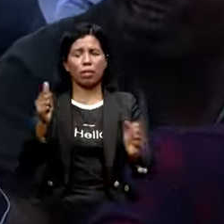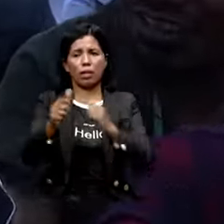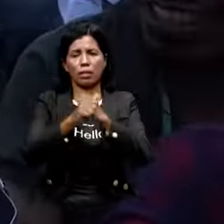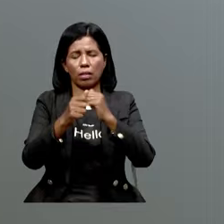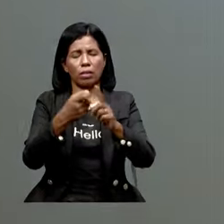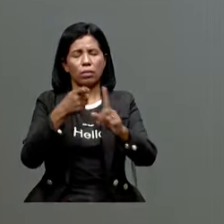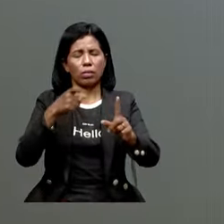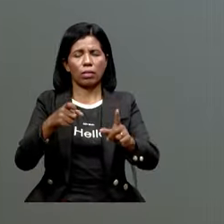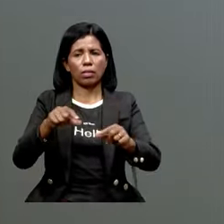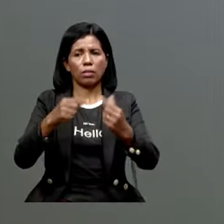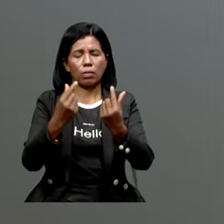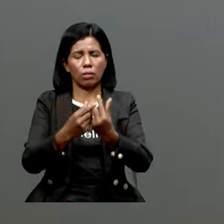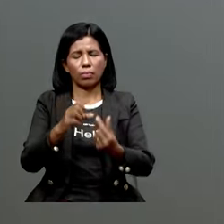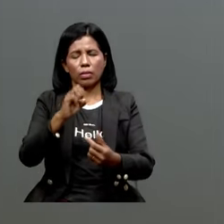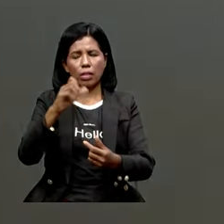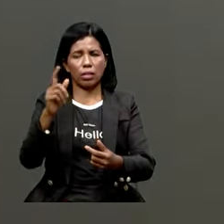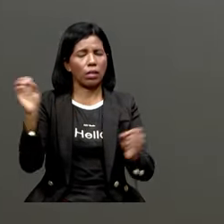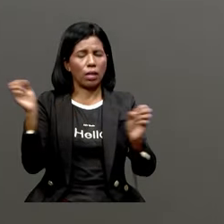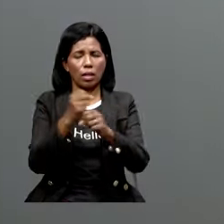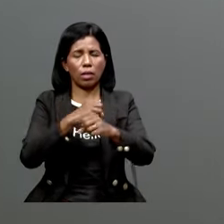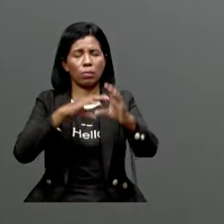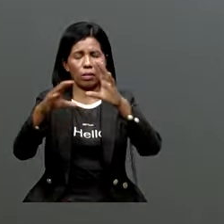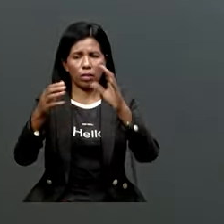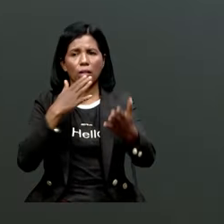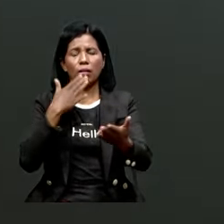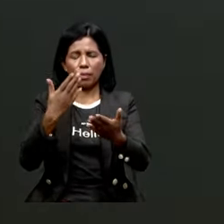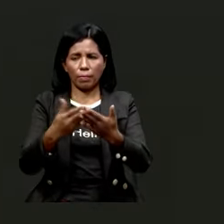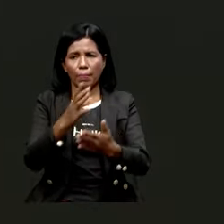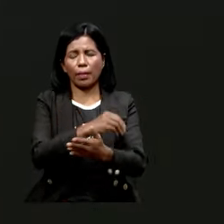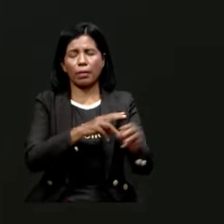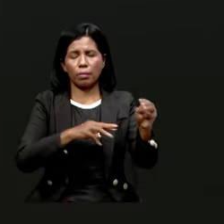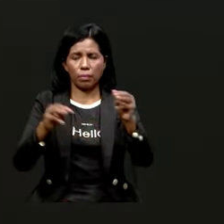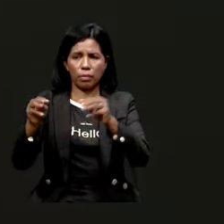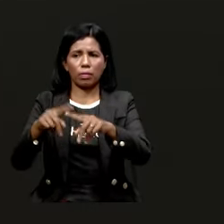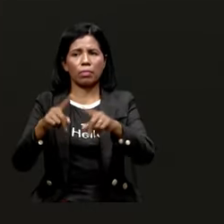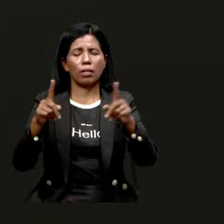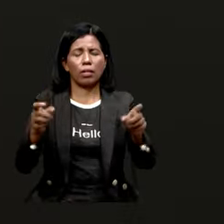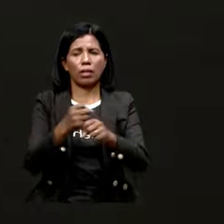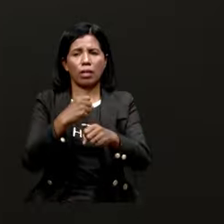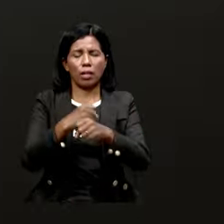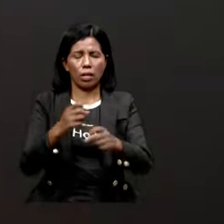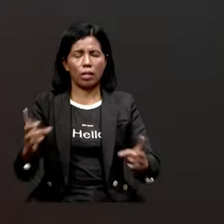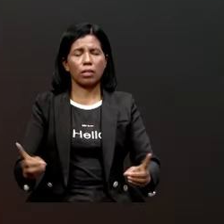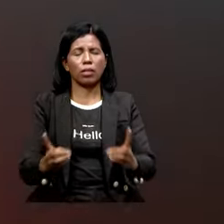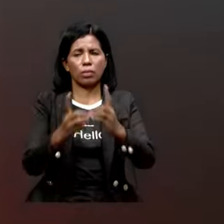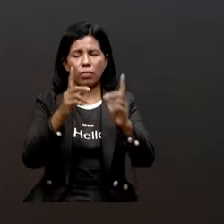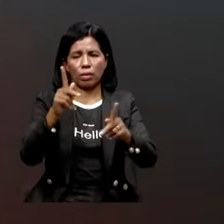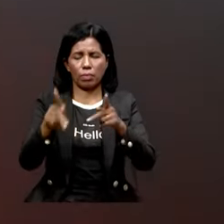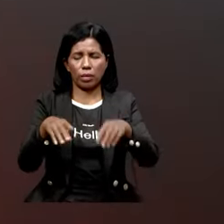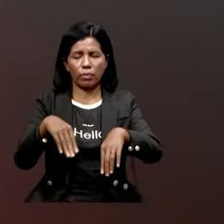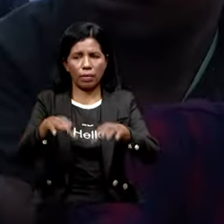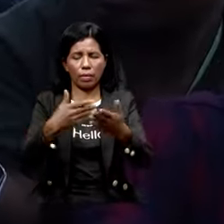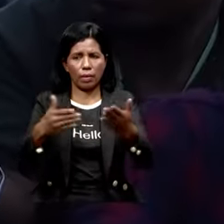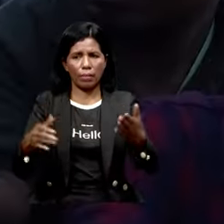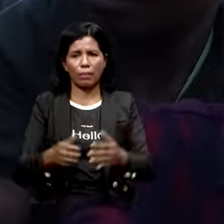equipe aceitou, também lahalo comunicação dia com o negociante, onde muda mais bem a agressão física a seu negociante. Alô, me dá sede,